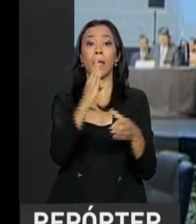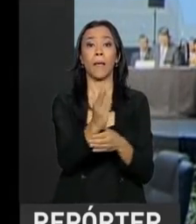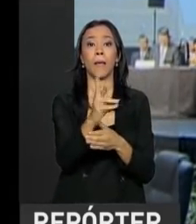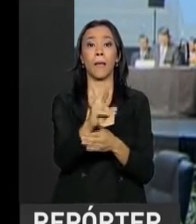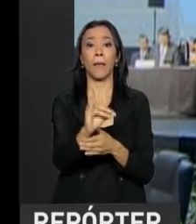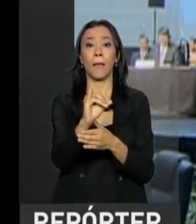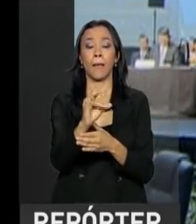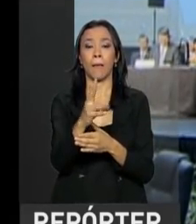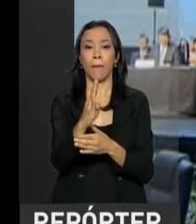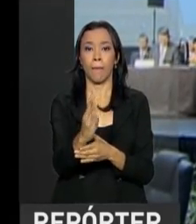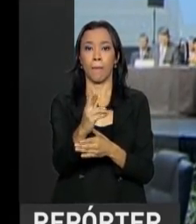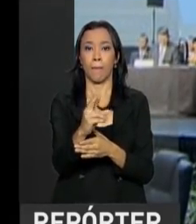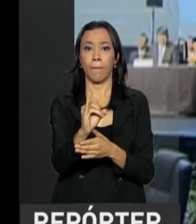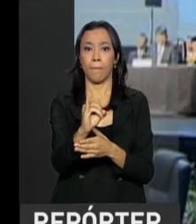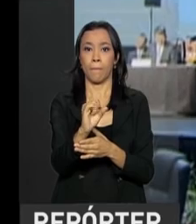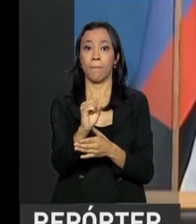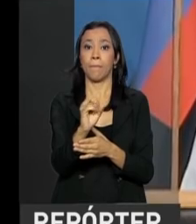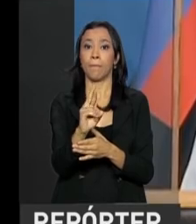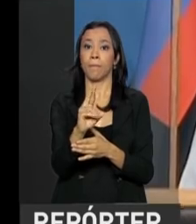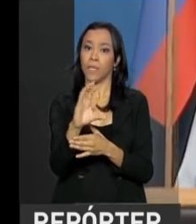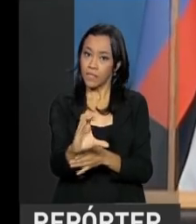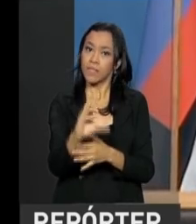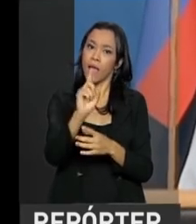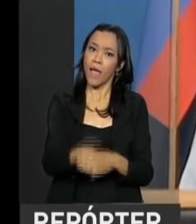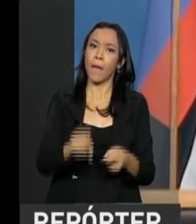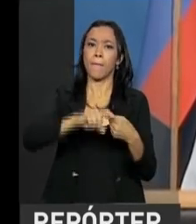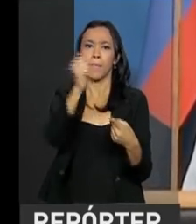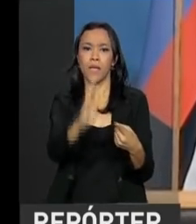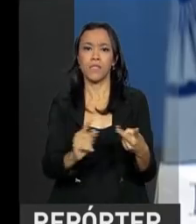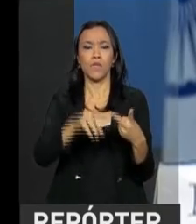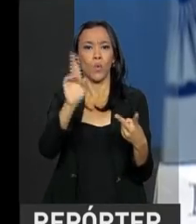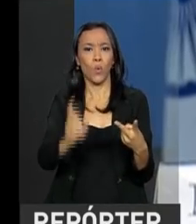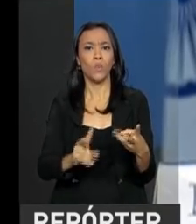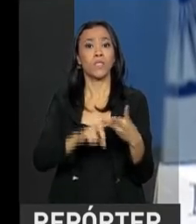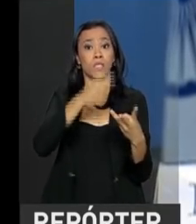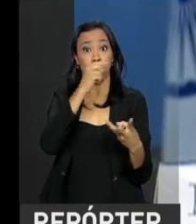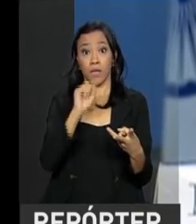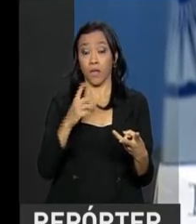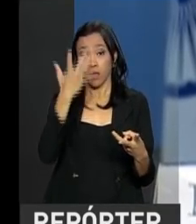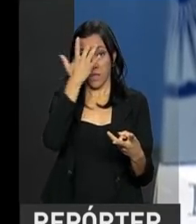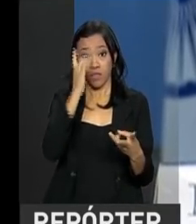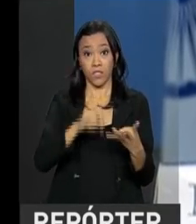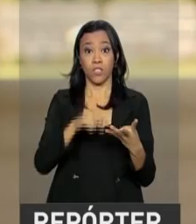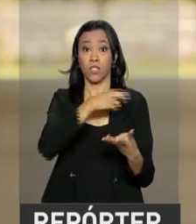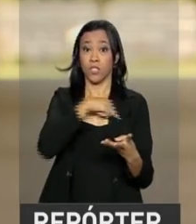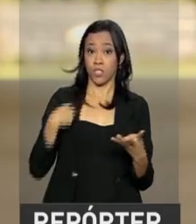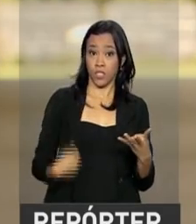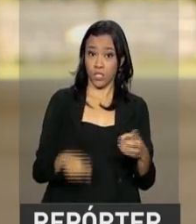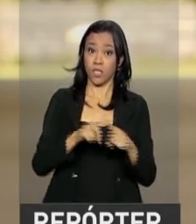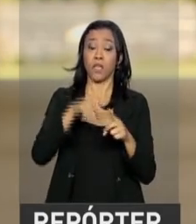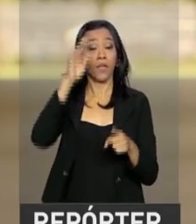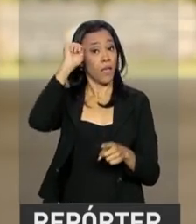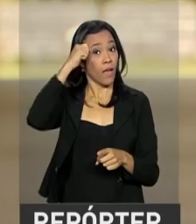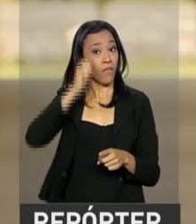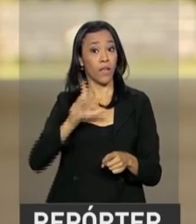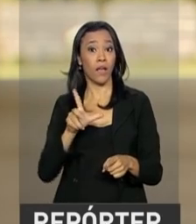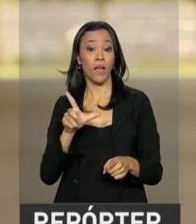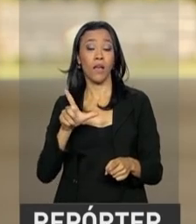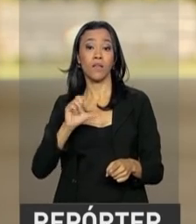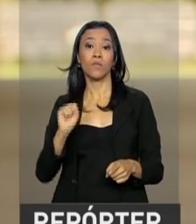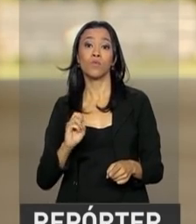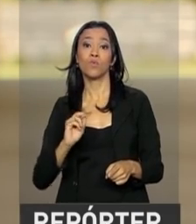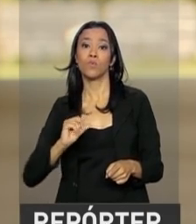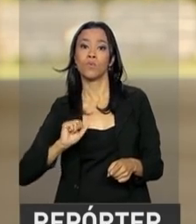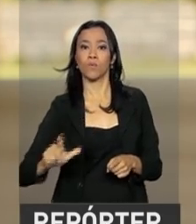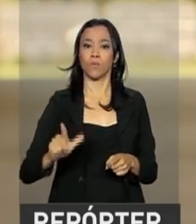principais economias em desenvolvimento do mundo, formado por Brasil, Rússia, Índia, China e África do Sul. Durante a viagem à China, Michel